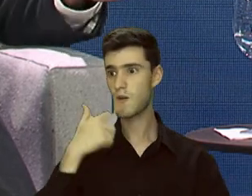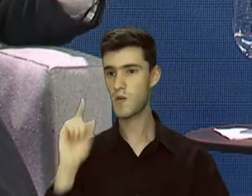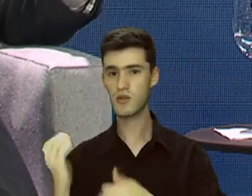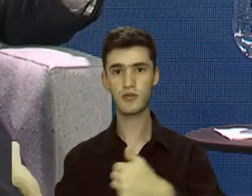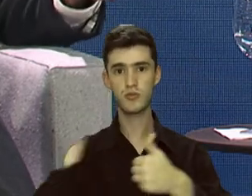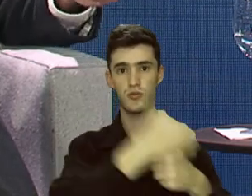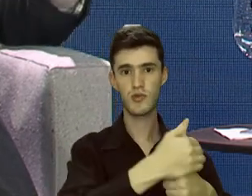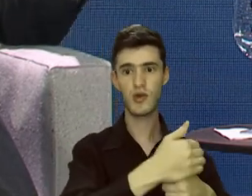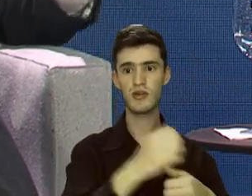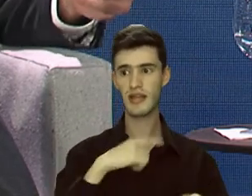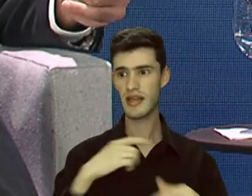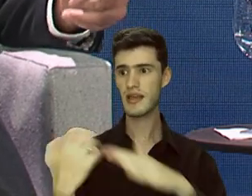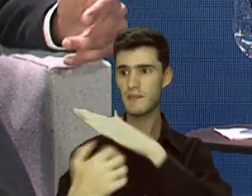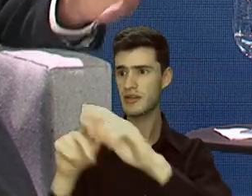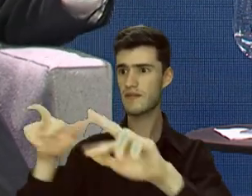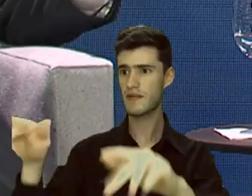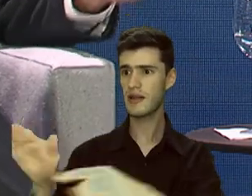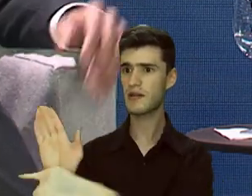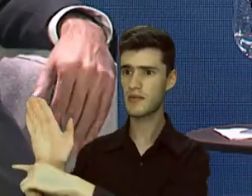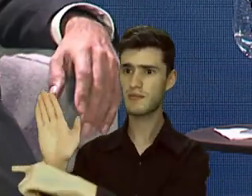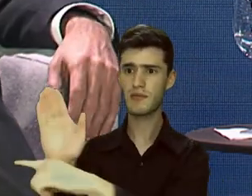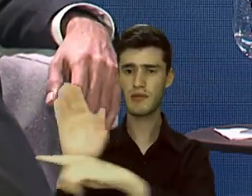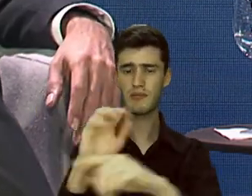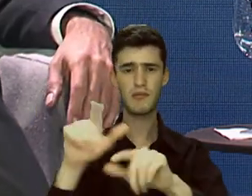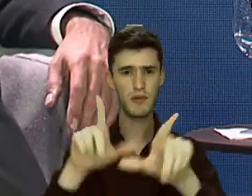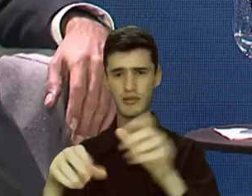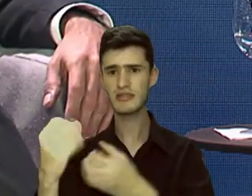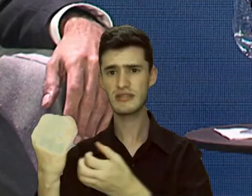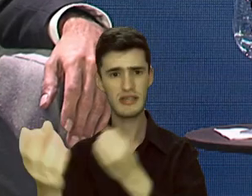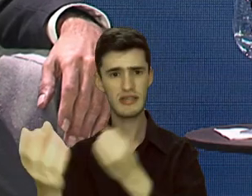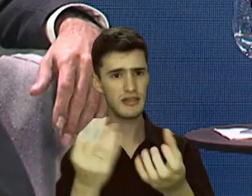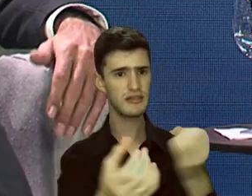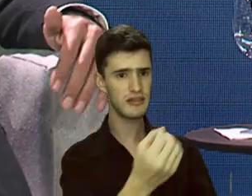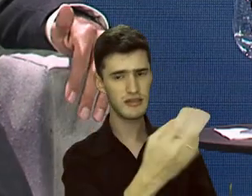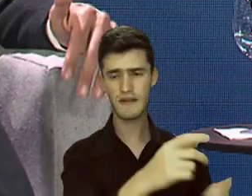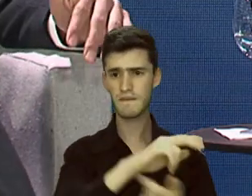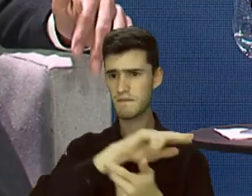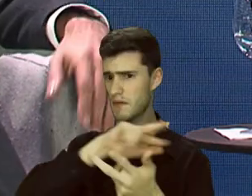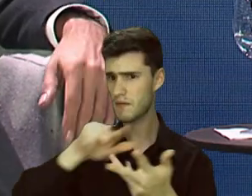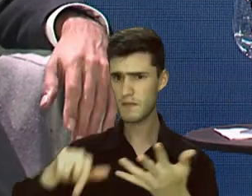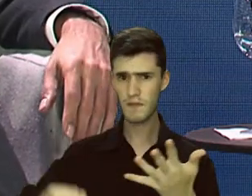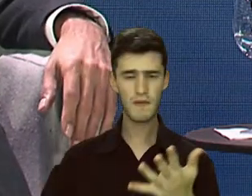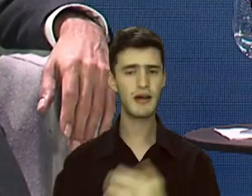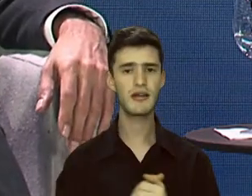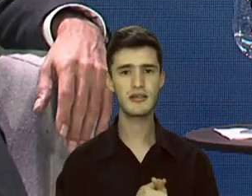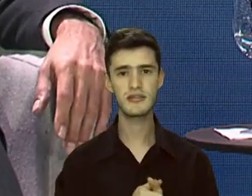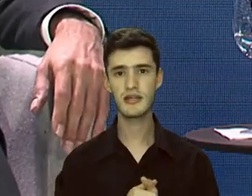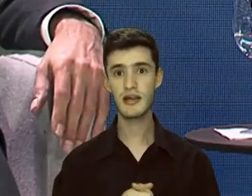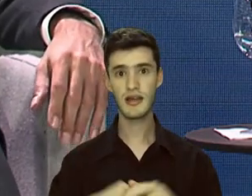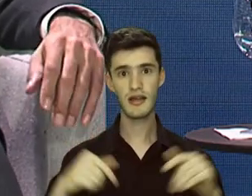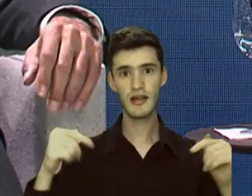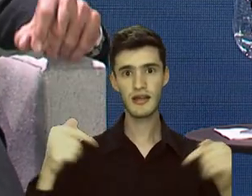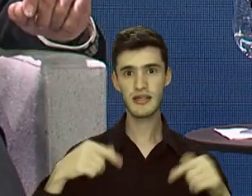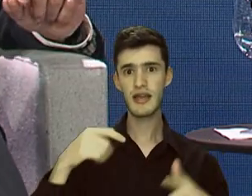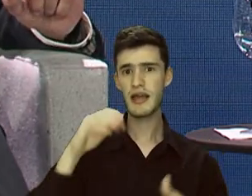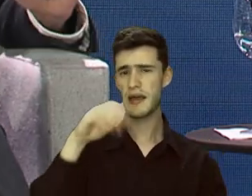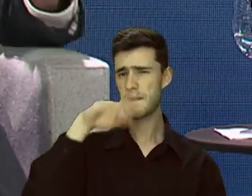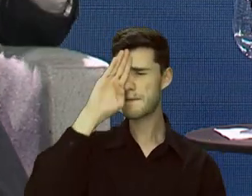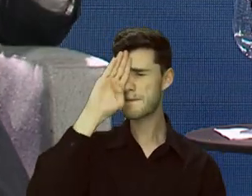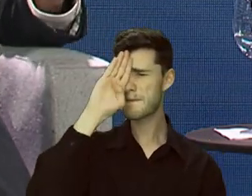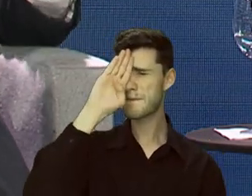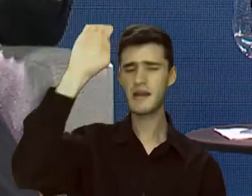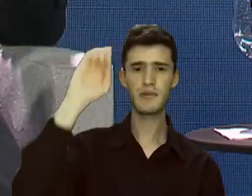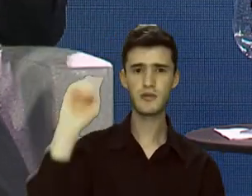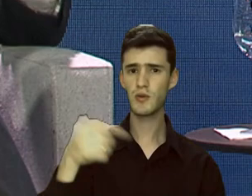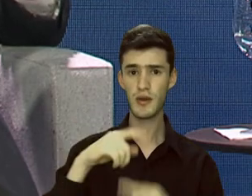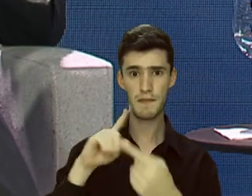de produção Distribuição e Essa tem sido Com Certeza senão a primeira a segunda área que a gente mais tem investido e a